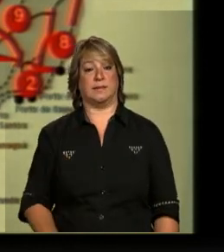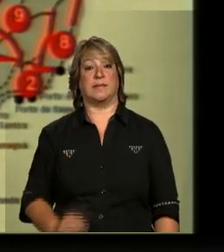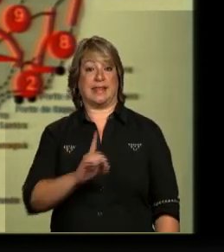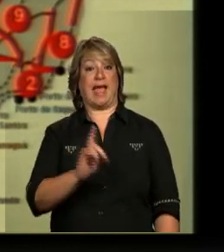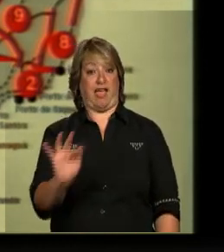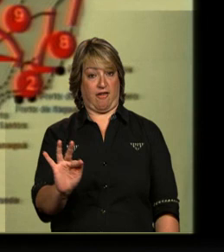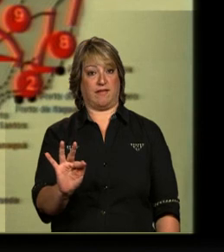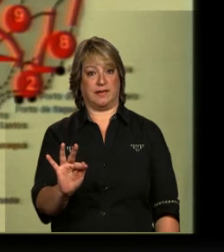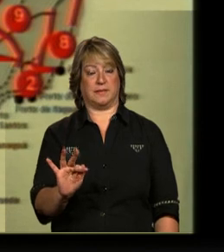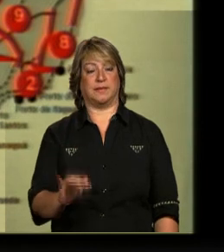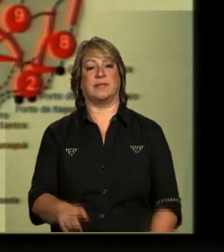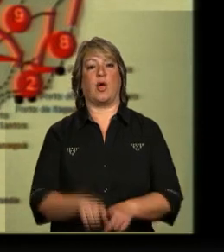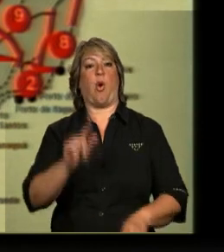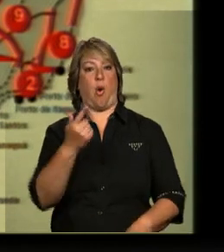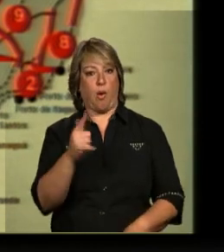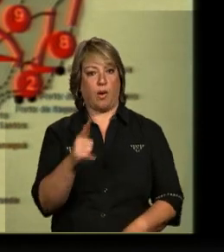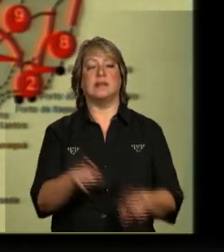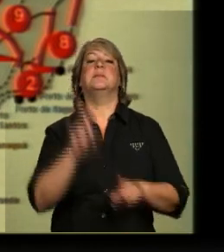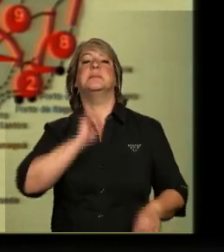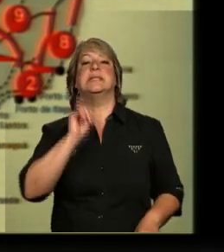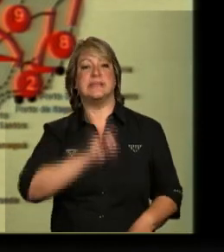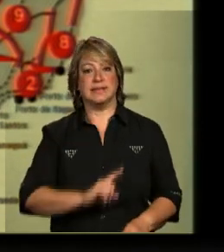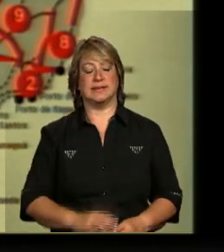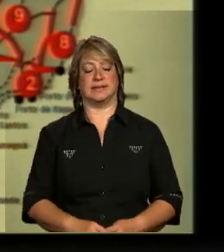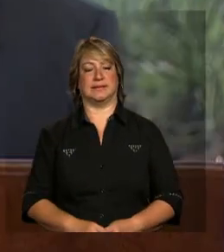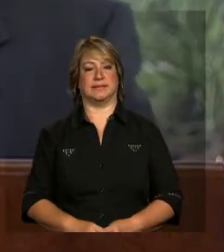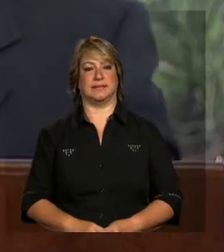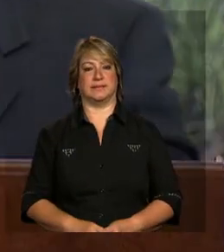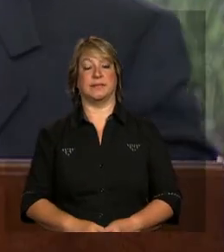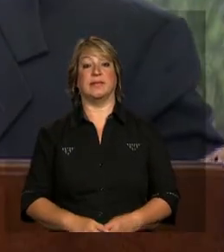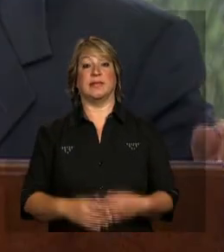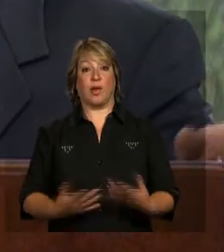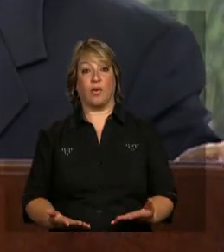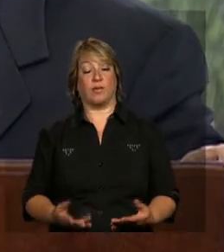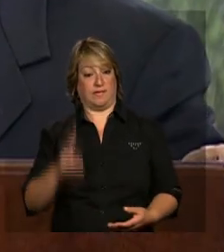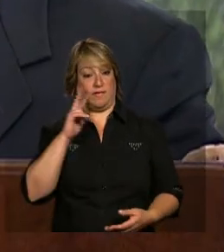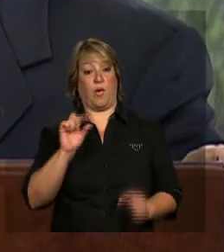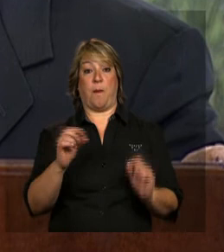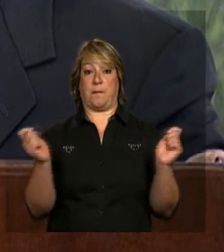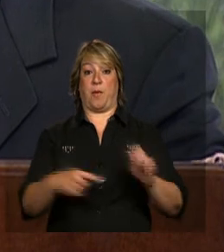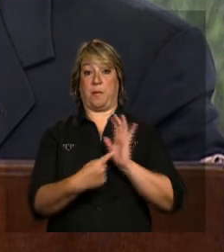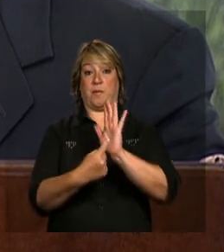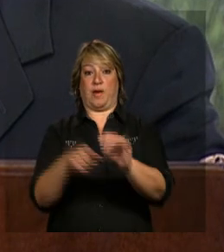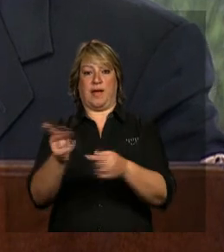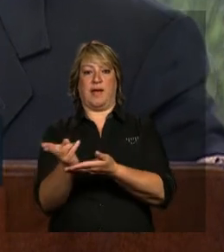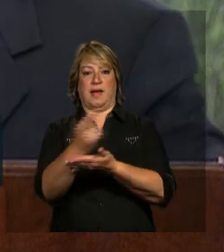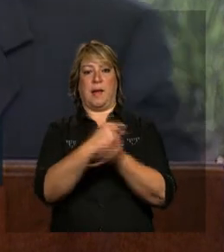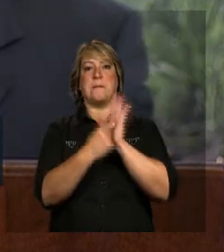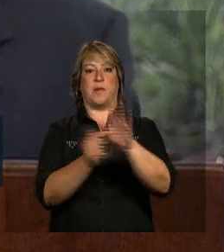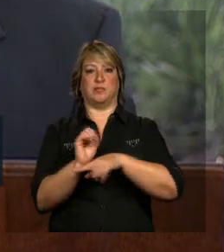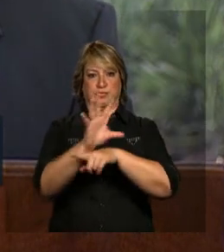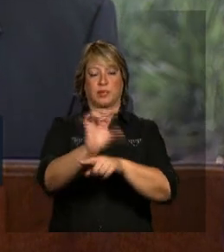e no Distrito Federal Goiás e Minas Gerais vence pelo que pode demonstrar aí o mapa